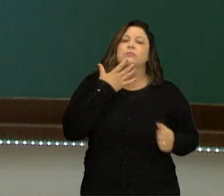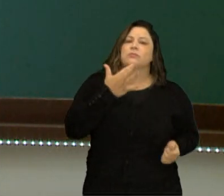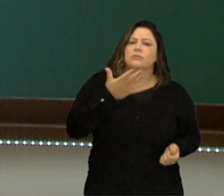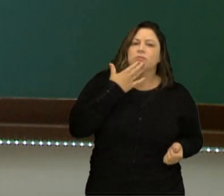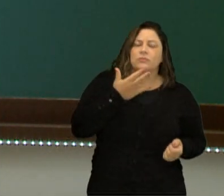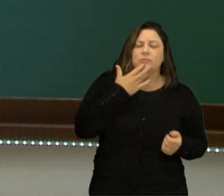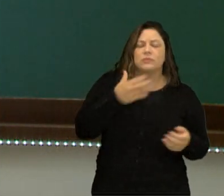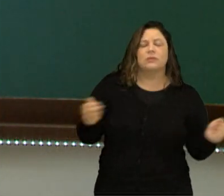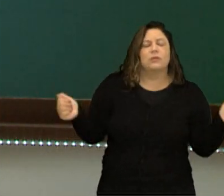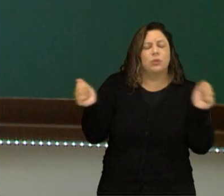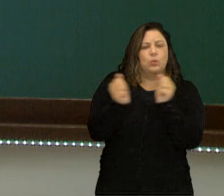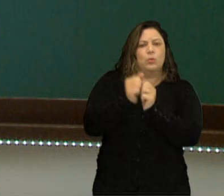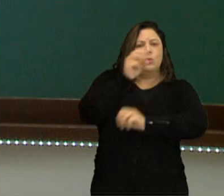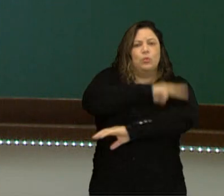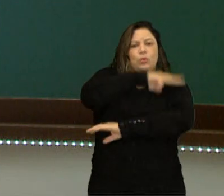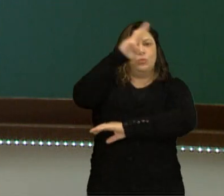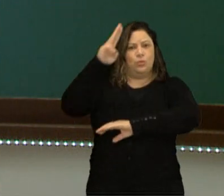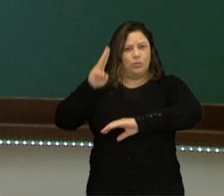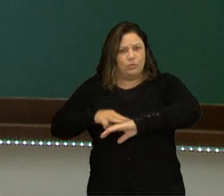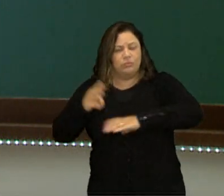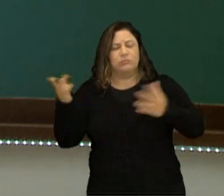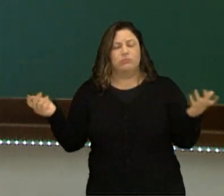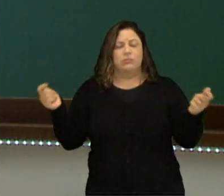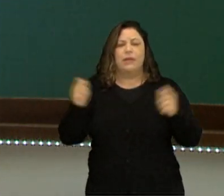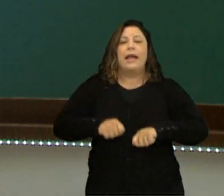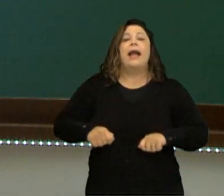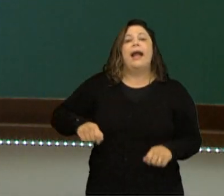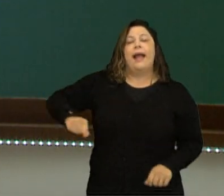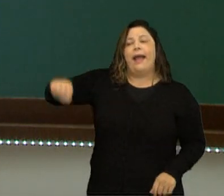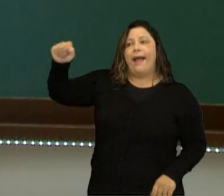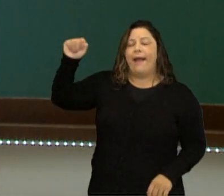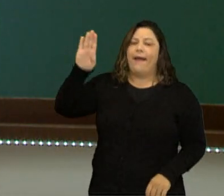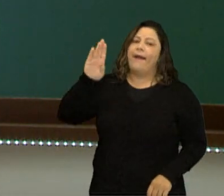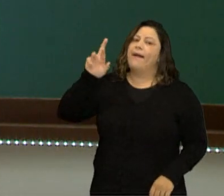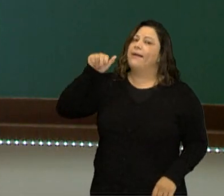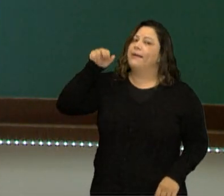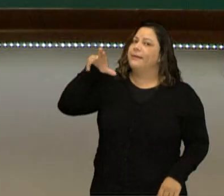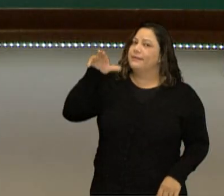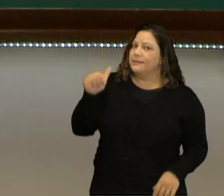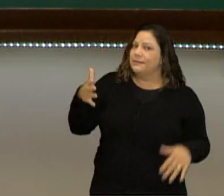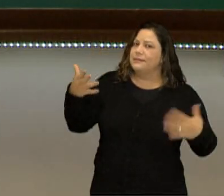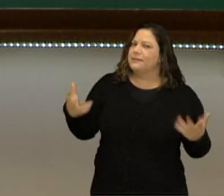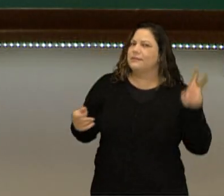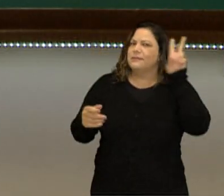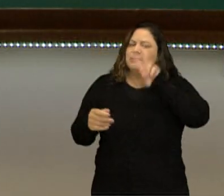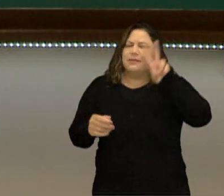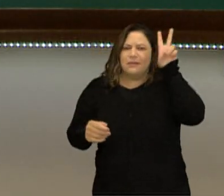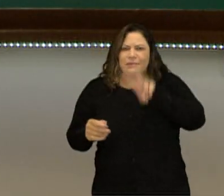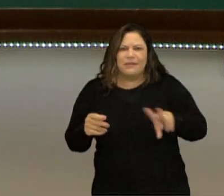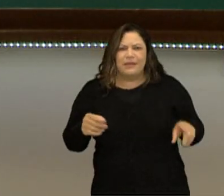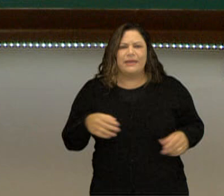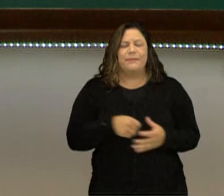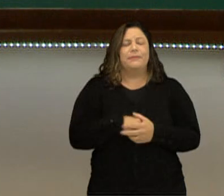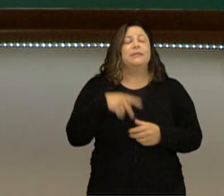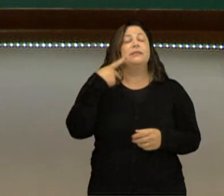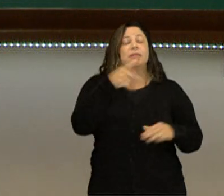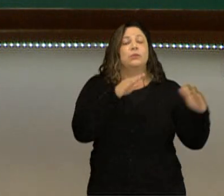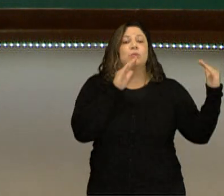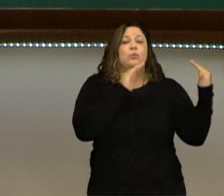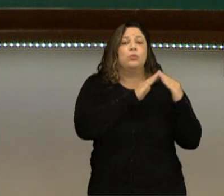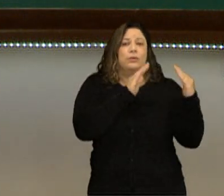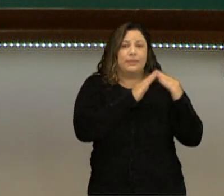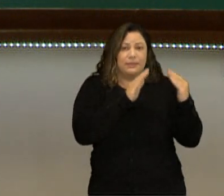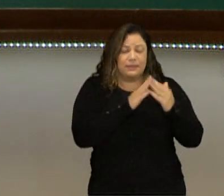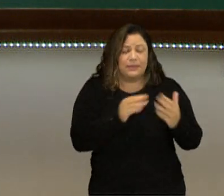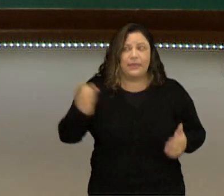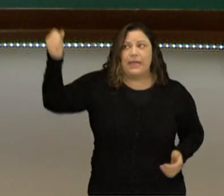compõem o arco-íris dá a luz branca. Aliás, lembre-se, na sua casa, a